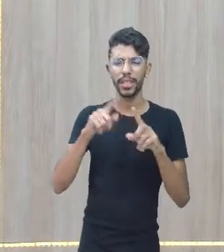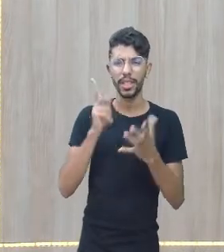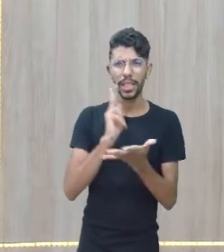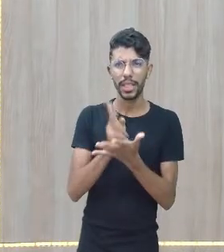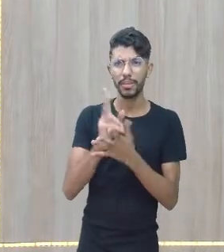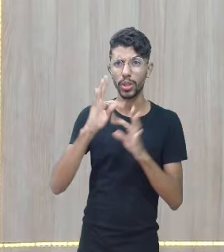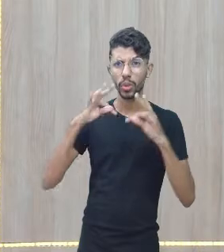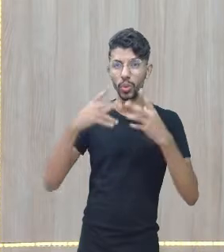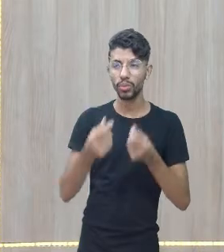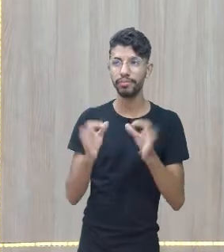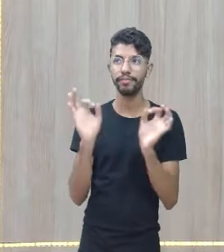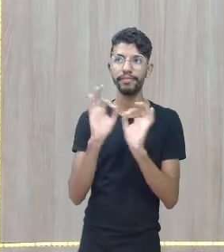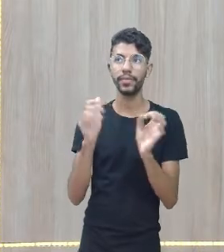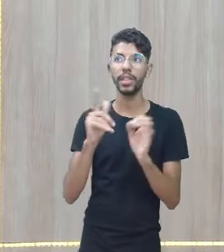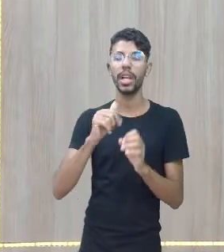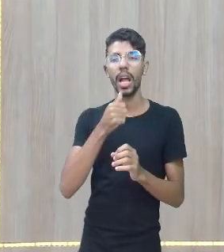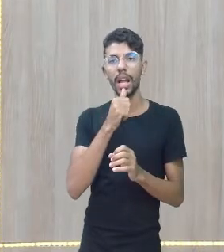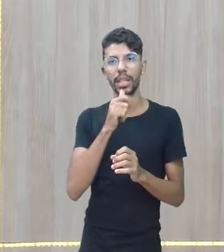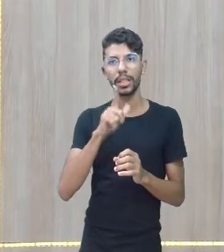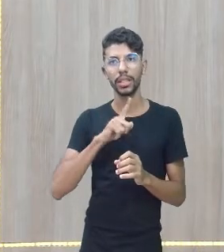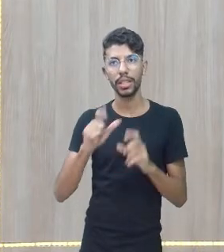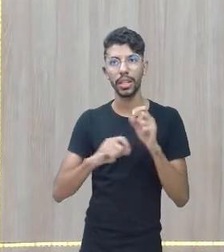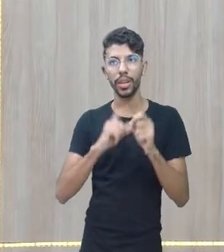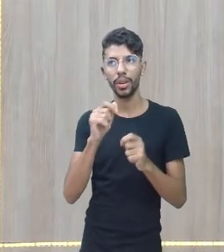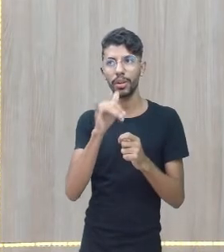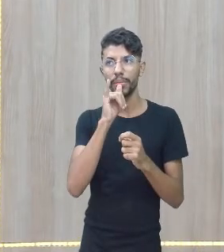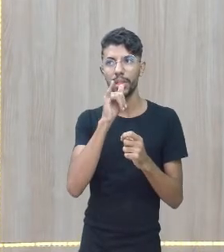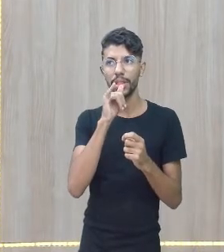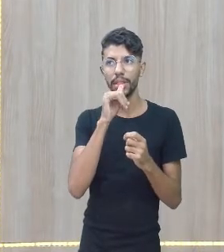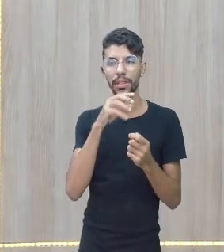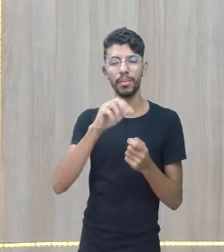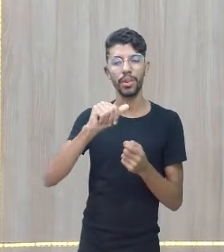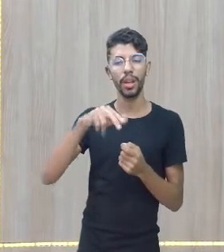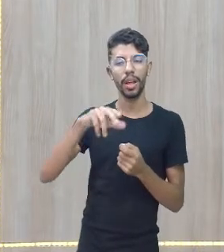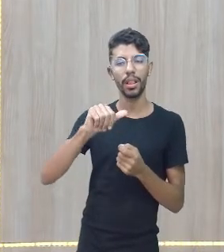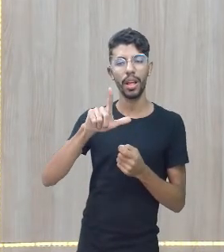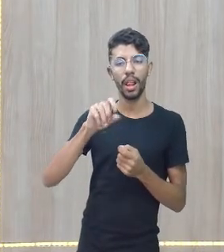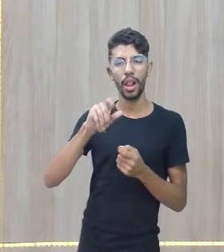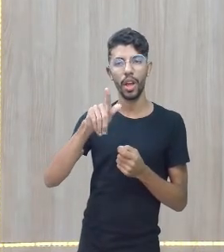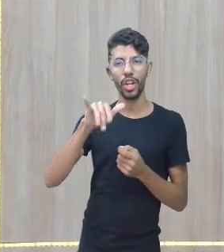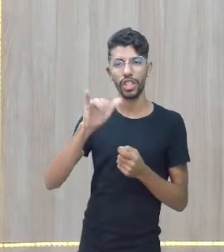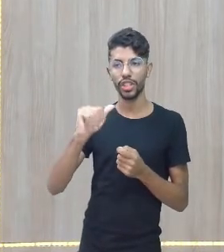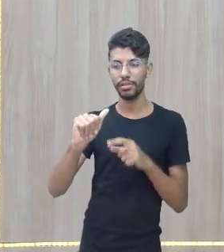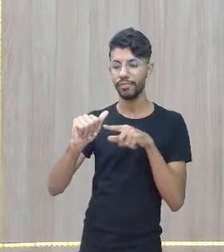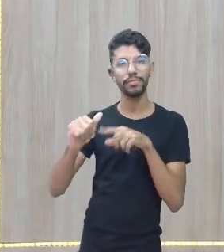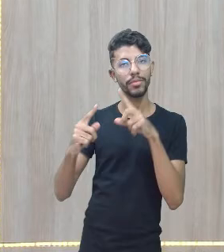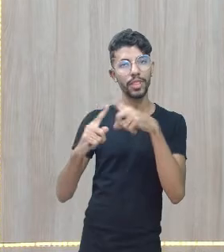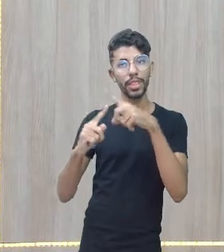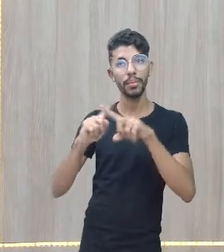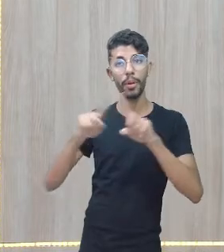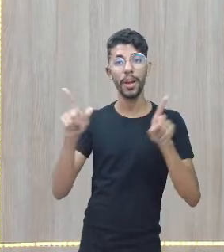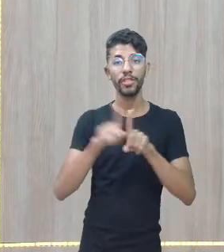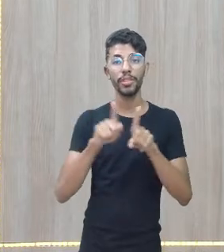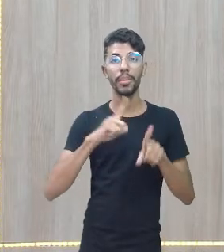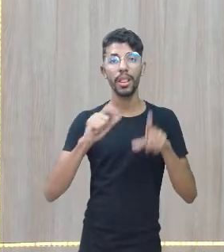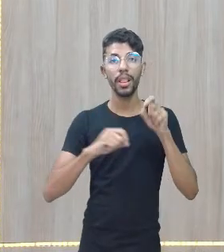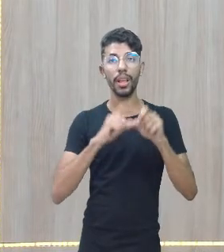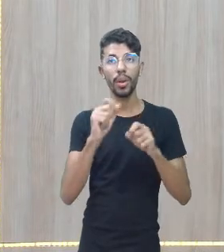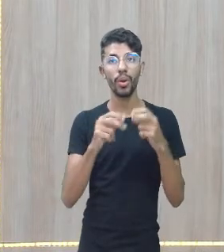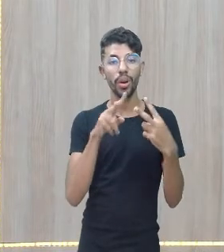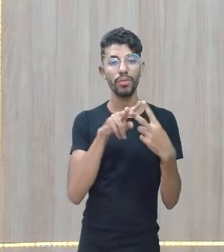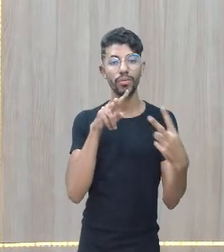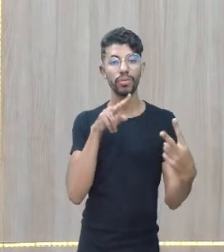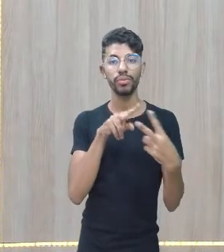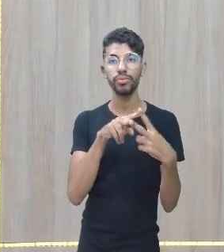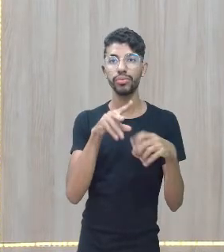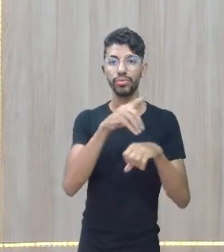versão analógica e a gente ainda tem outra versão, que é a versão digital, né? A adaptação dos manuais para a era digital.